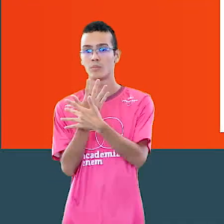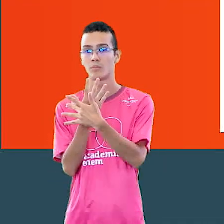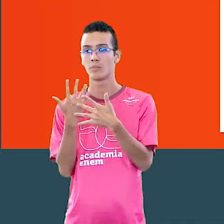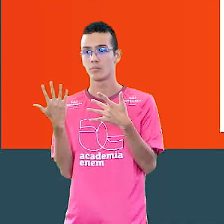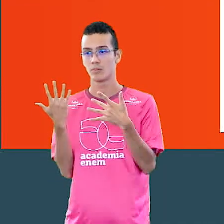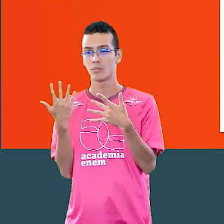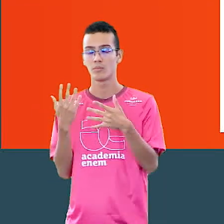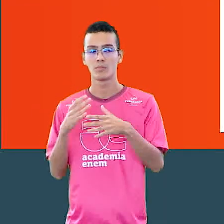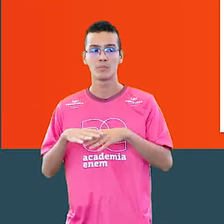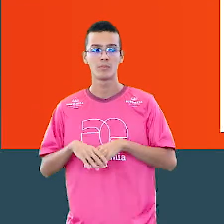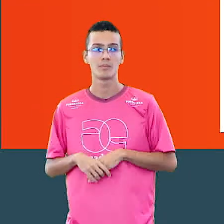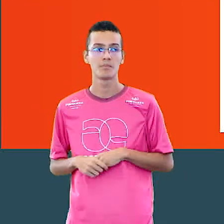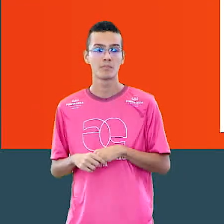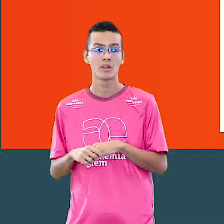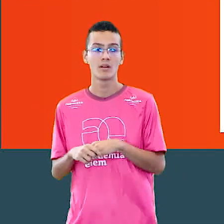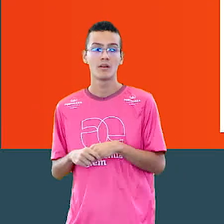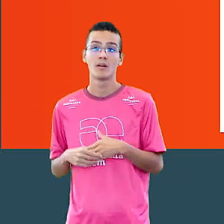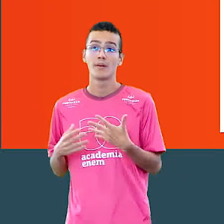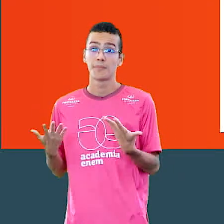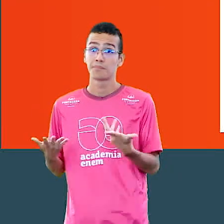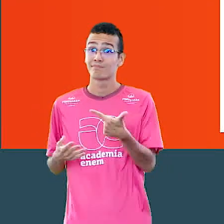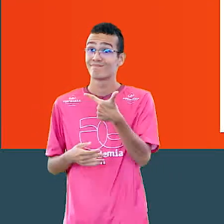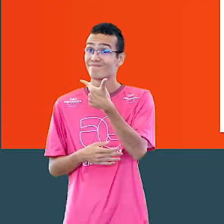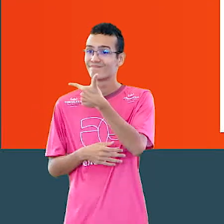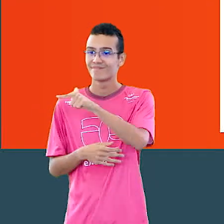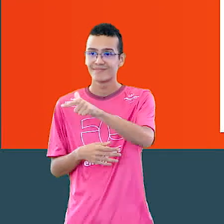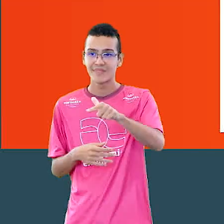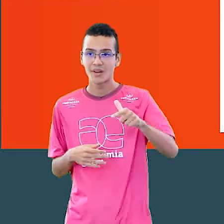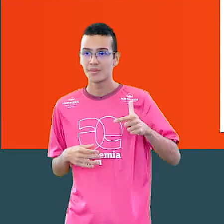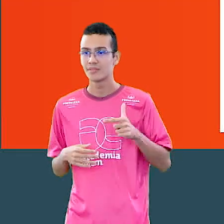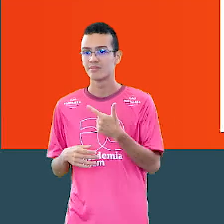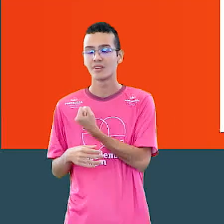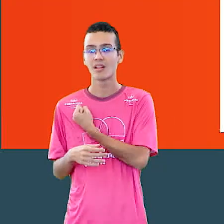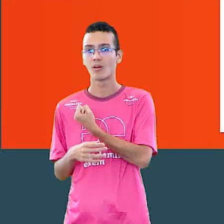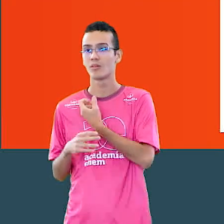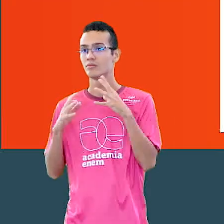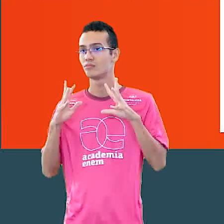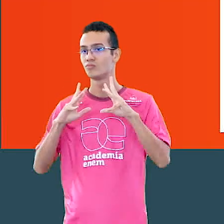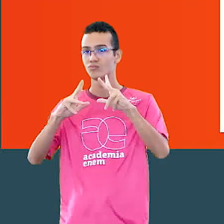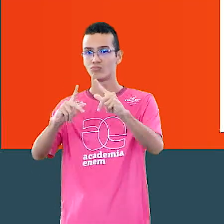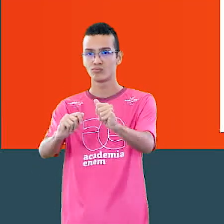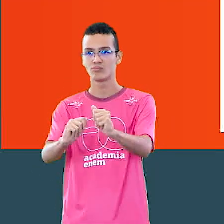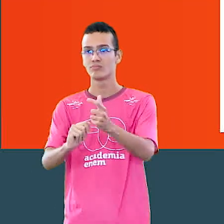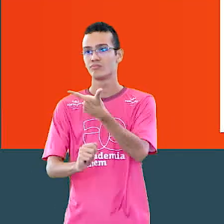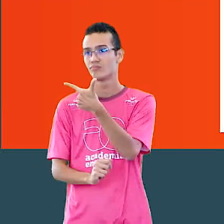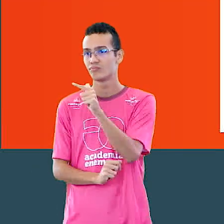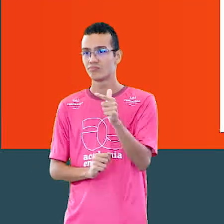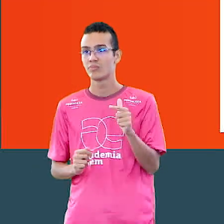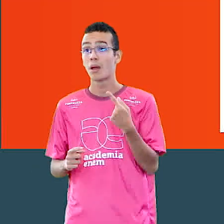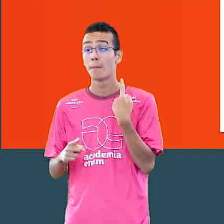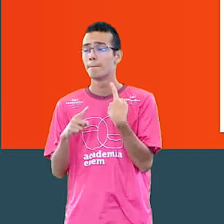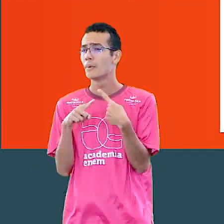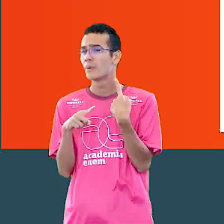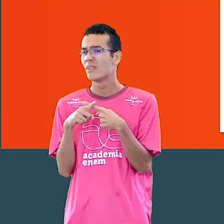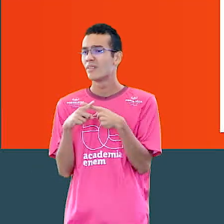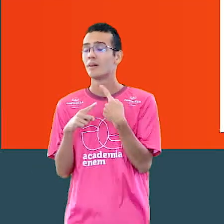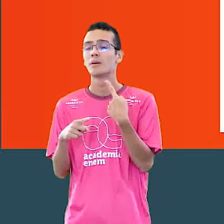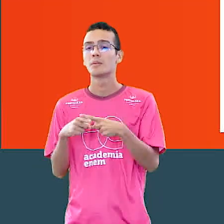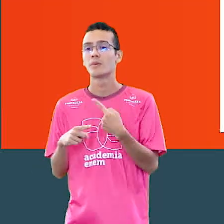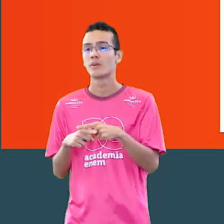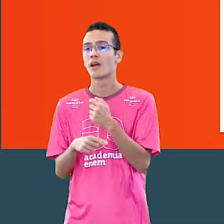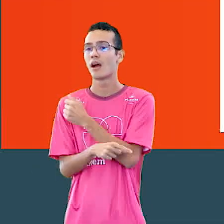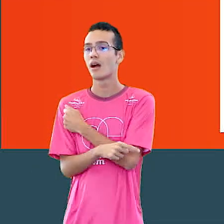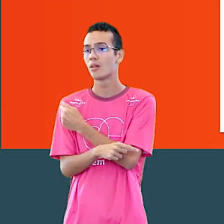e olha, não tem nota de todo mundo. Por que tem umas linhas lá que não tem nota? Porque aquele aluno não cedeu as notas dele para estar